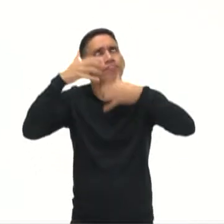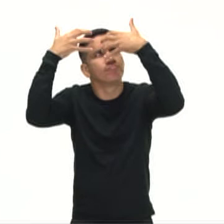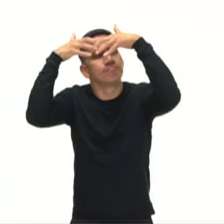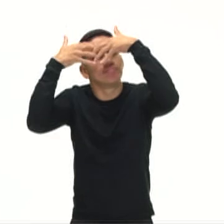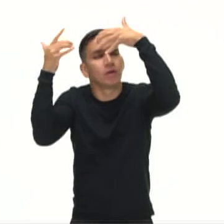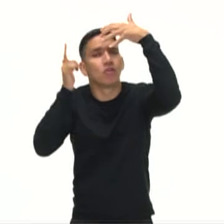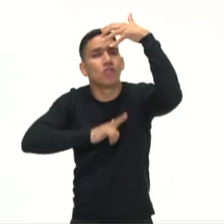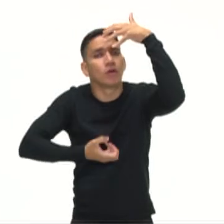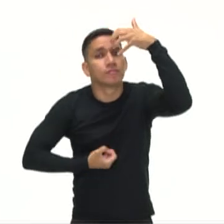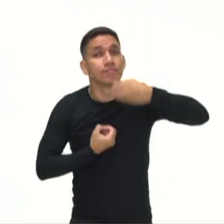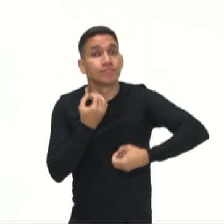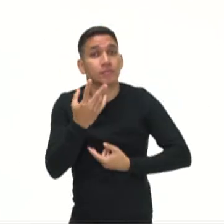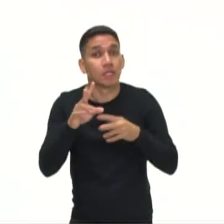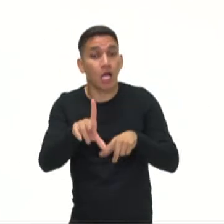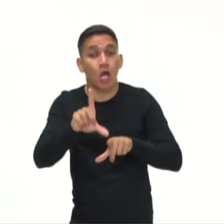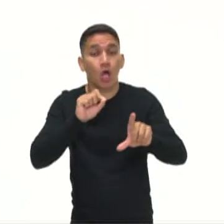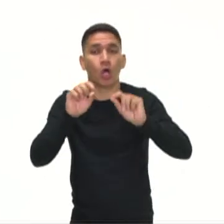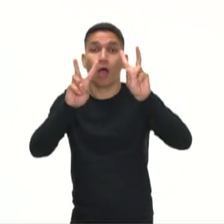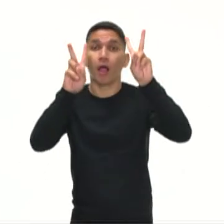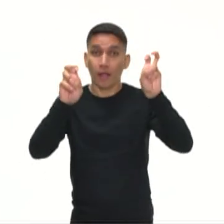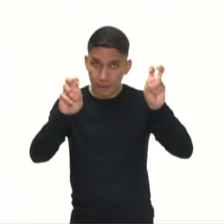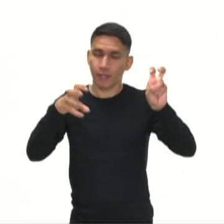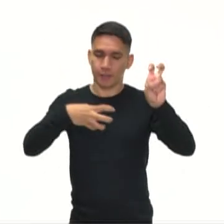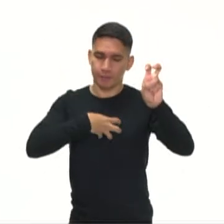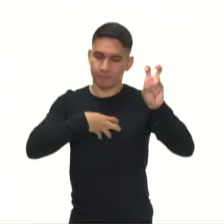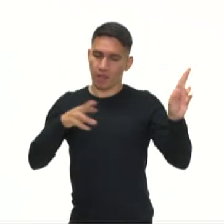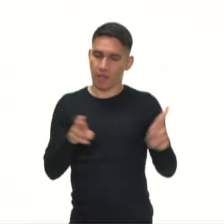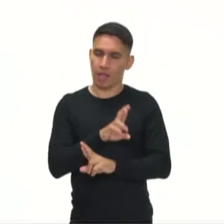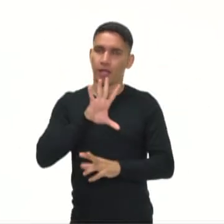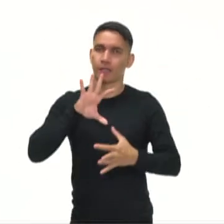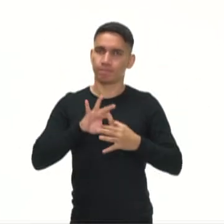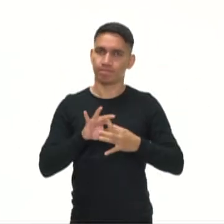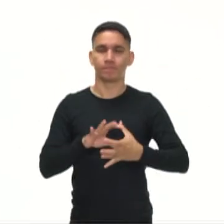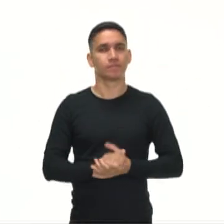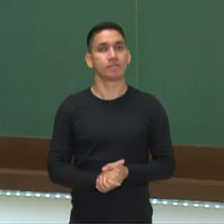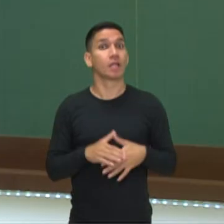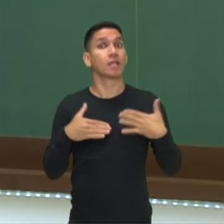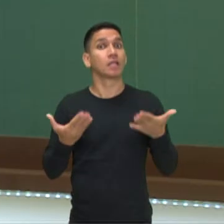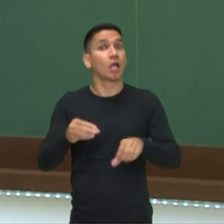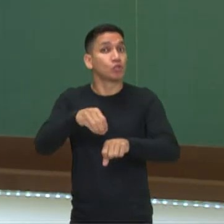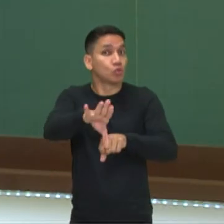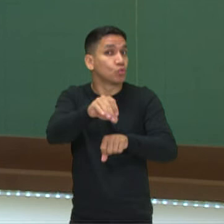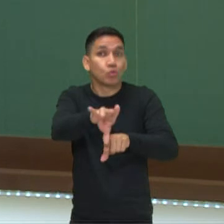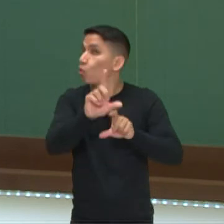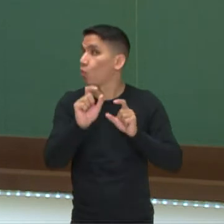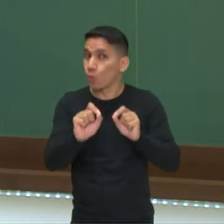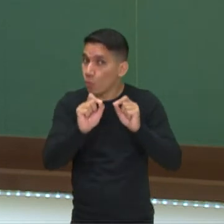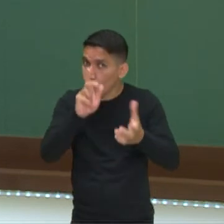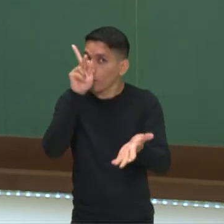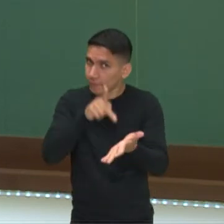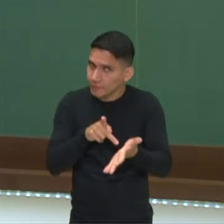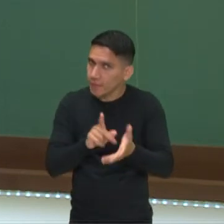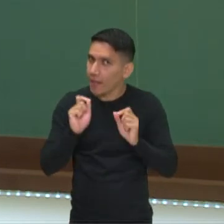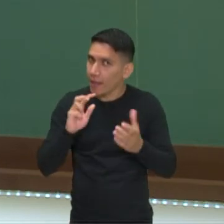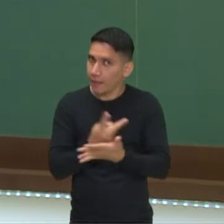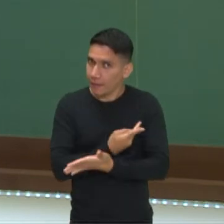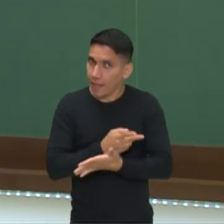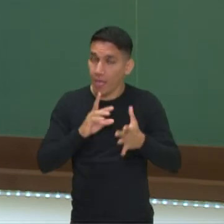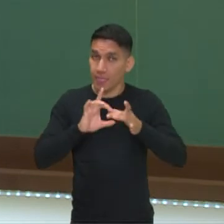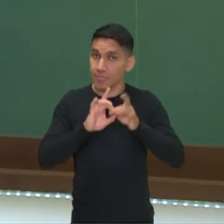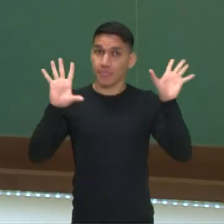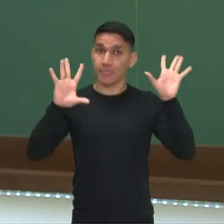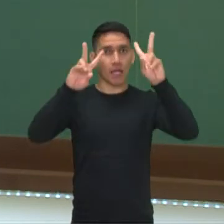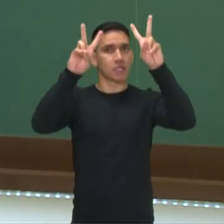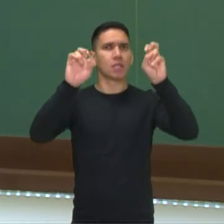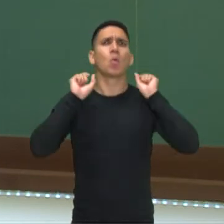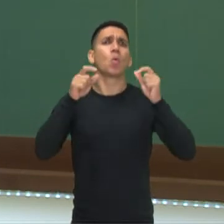expressar. Escolha um tema relacionado a esse sentimento. Então a sugestão aqui, na verdade, é um tema livre. Sobre o que